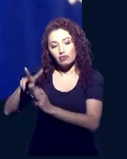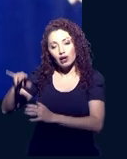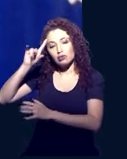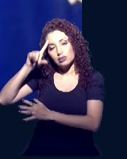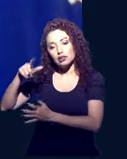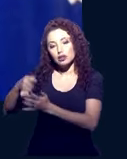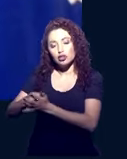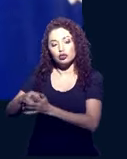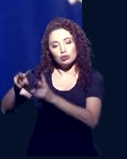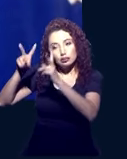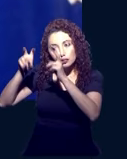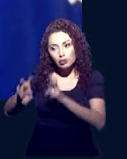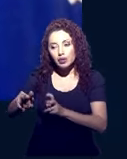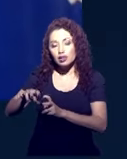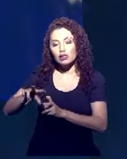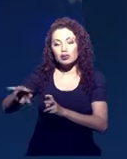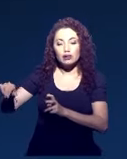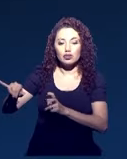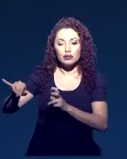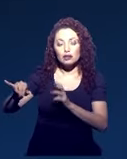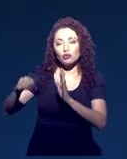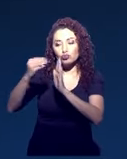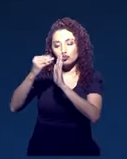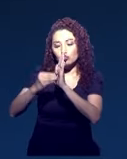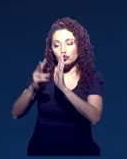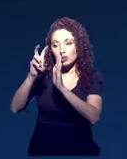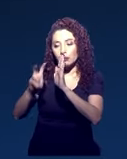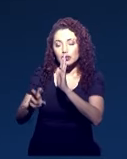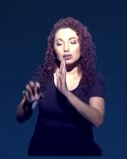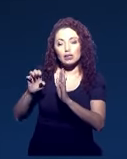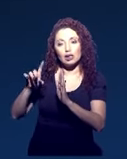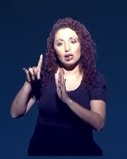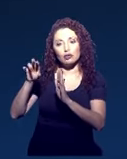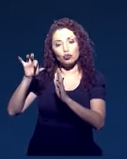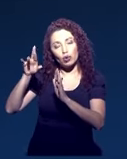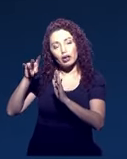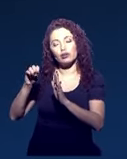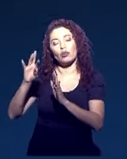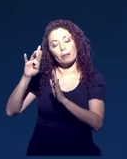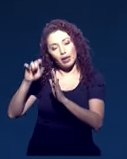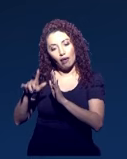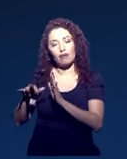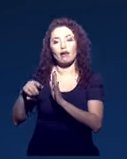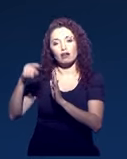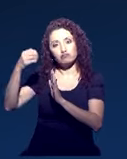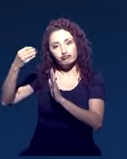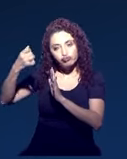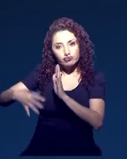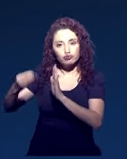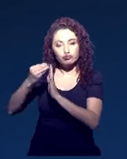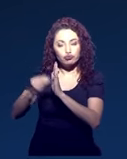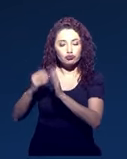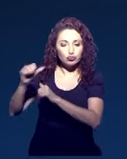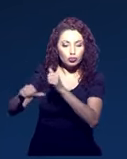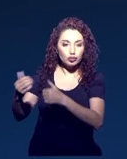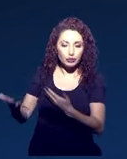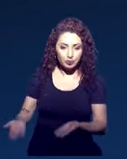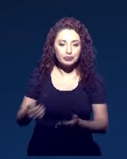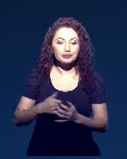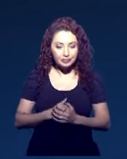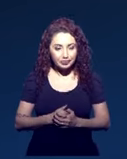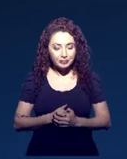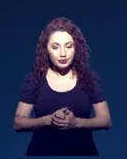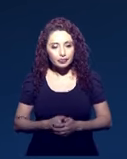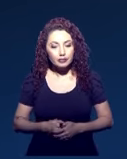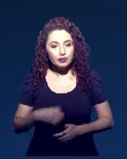pontos que são objeto de modificação pelo Eduardo Braga o secretário Bernarda apique trata desse tema há muito tempo como